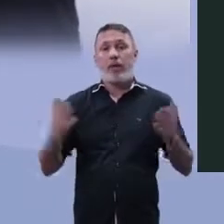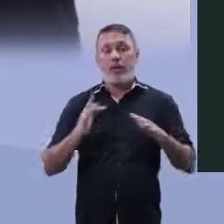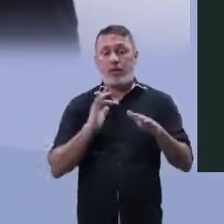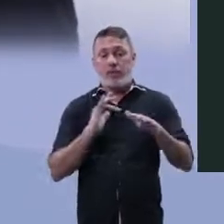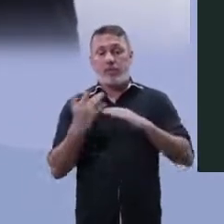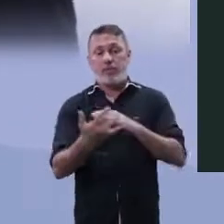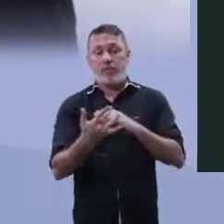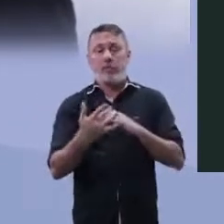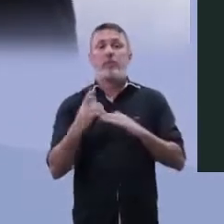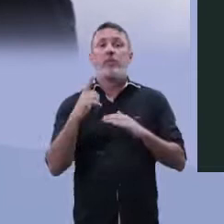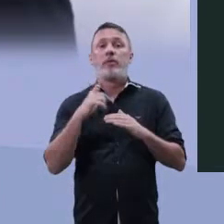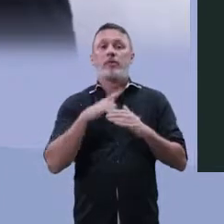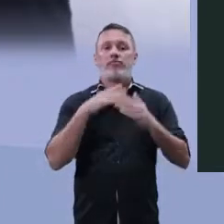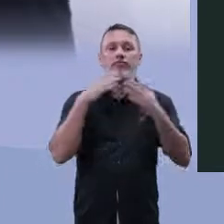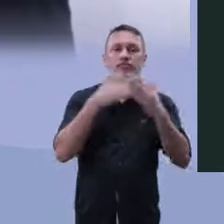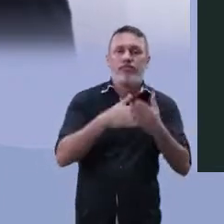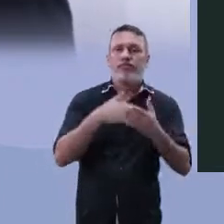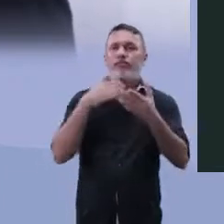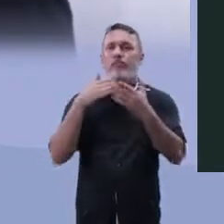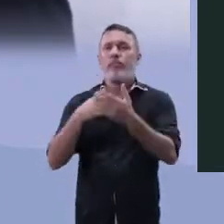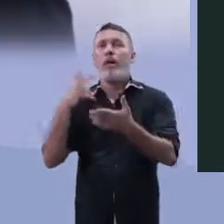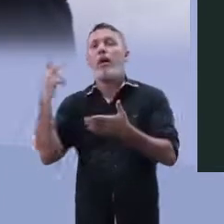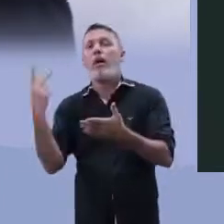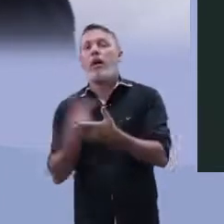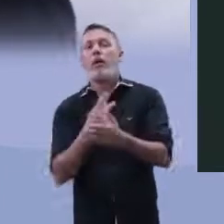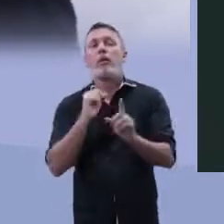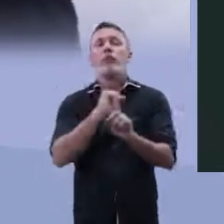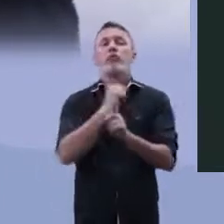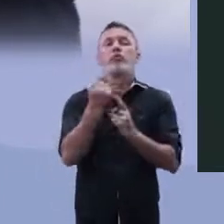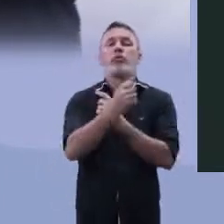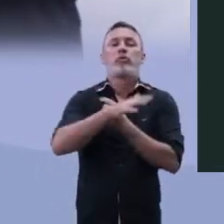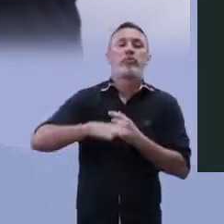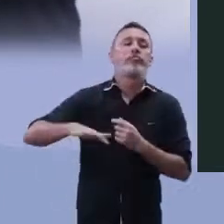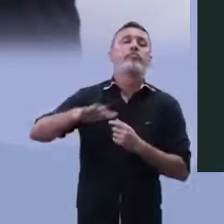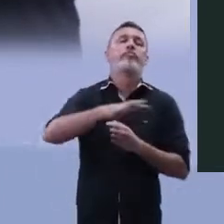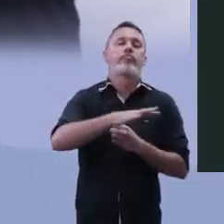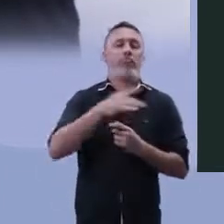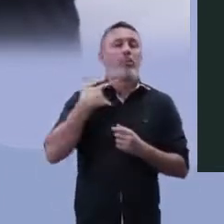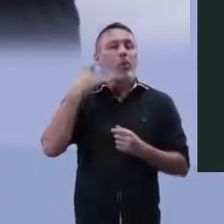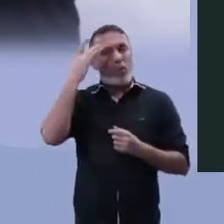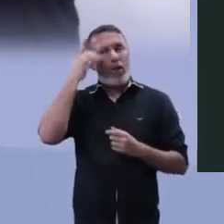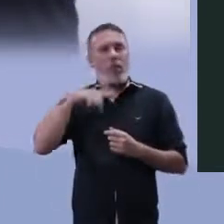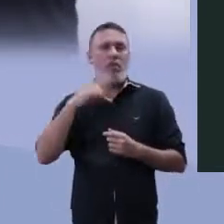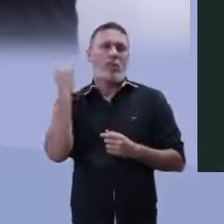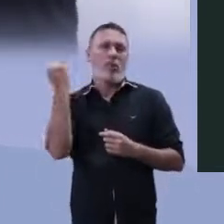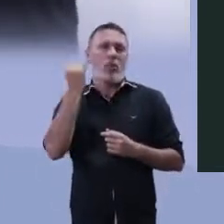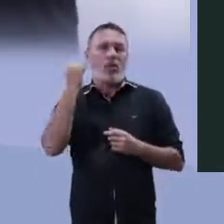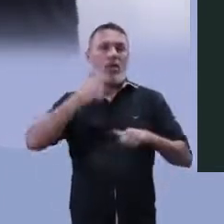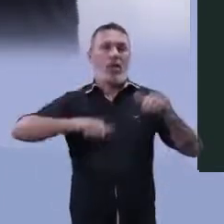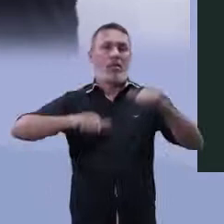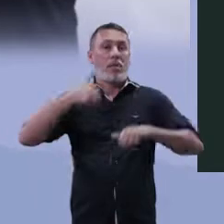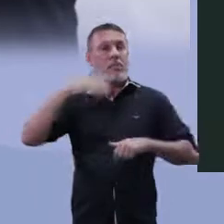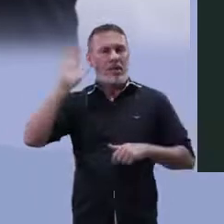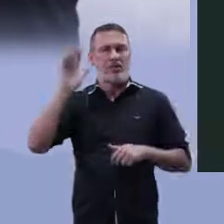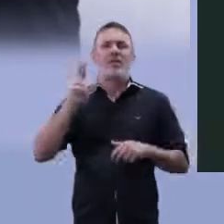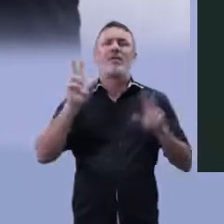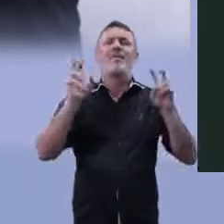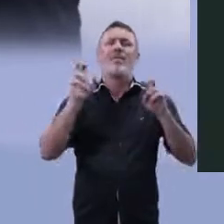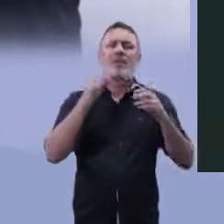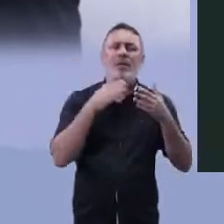meios, certo? E aí, as redes sociais e seus impactos sociais. Isso aí acho que é o elemento